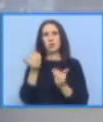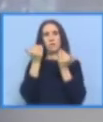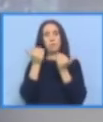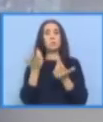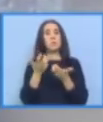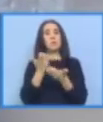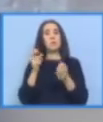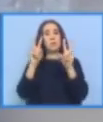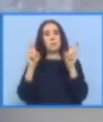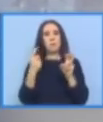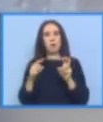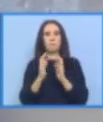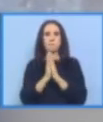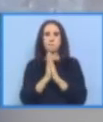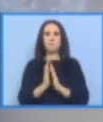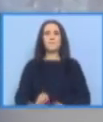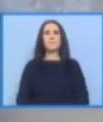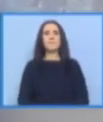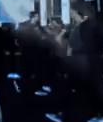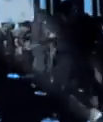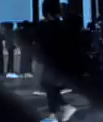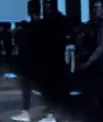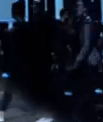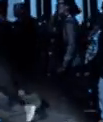os temas que fazem a atualidade religiosa.